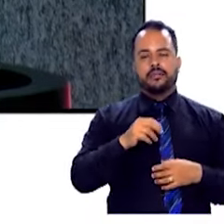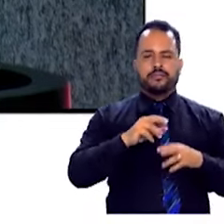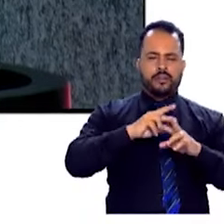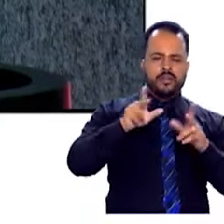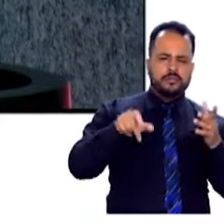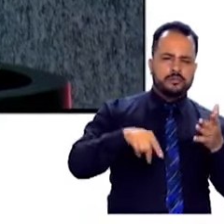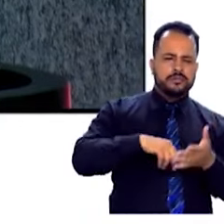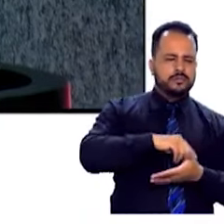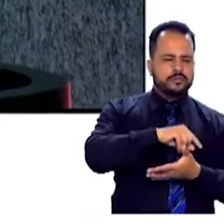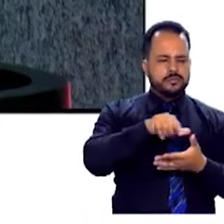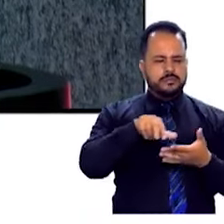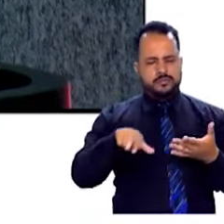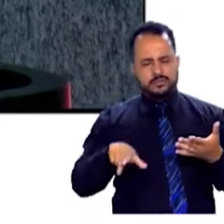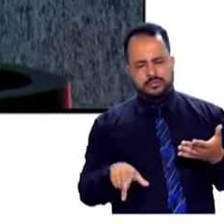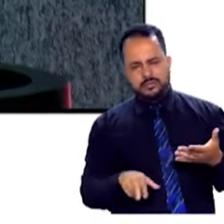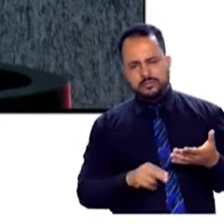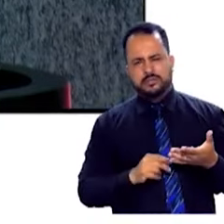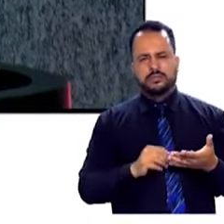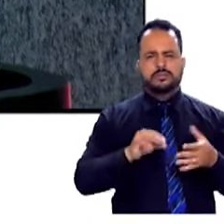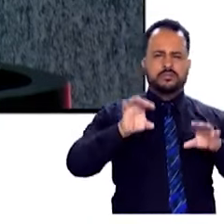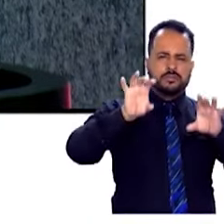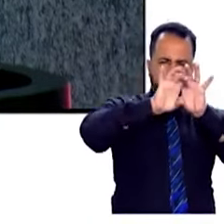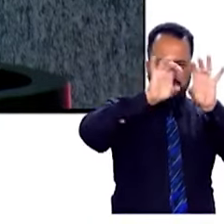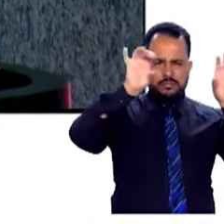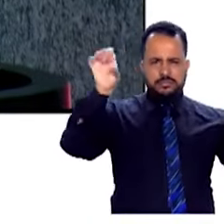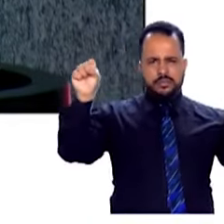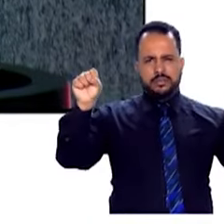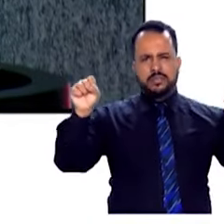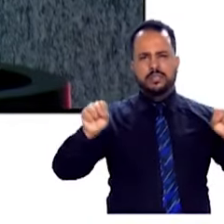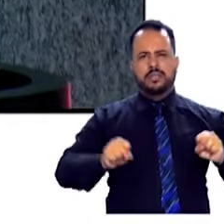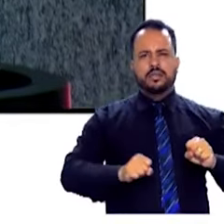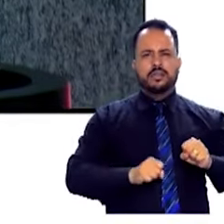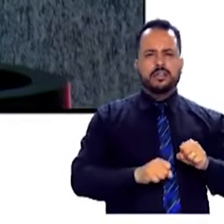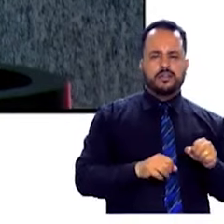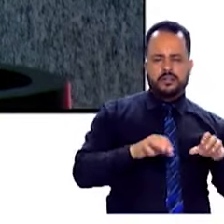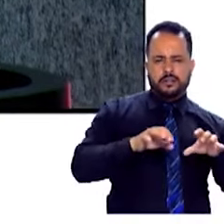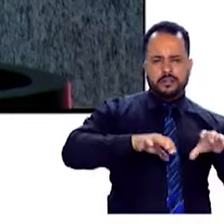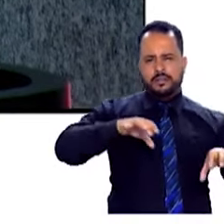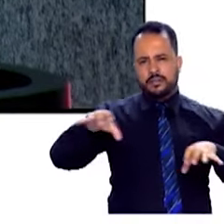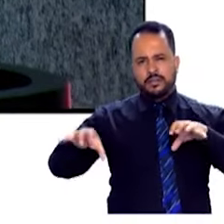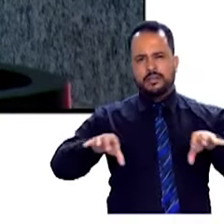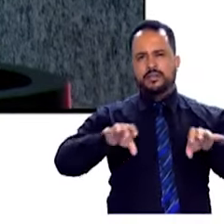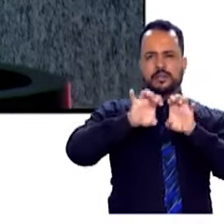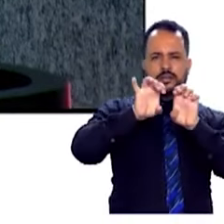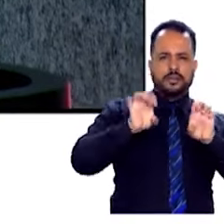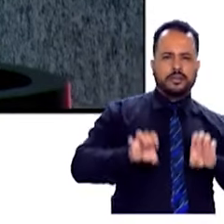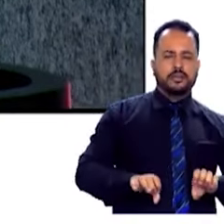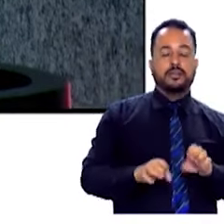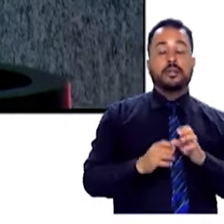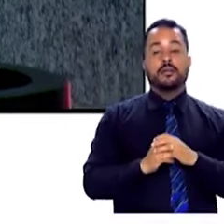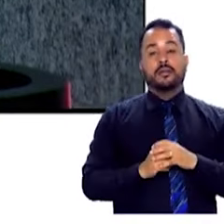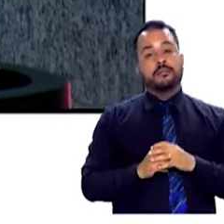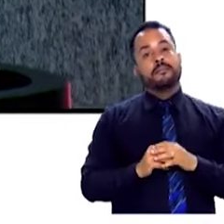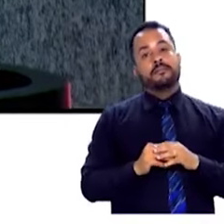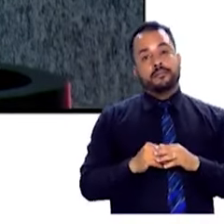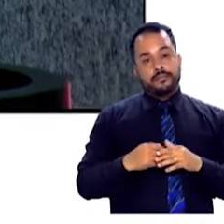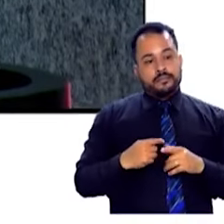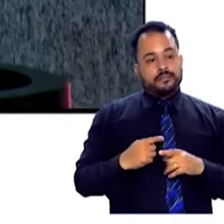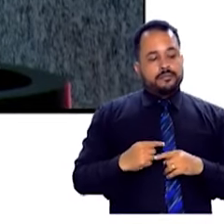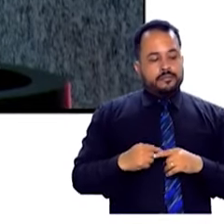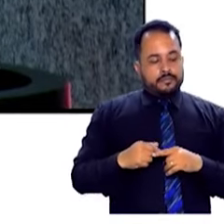eh os as tribunais TM para manejar essa estrutura pois bem